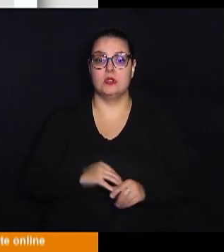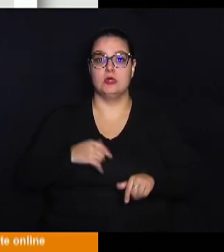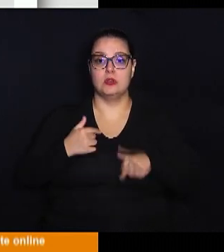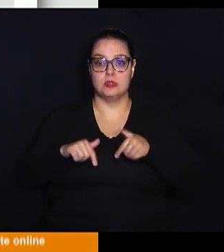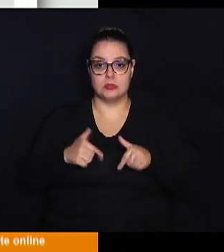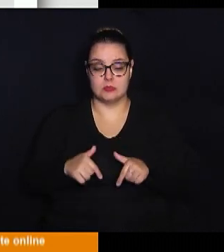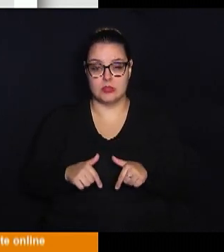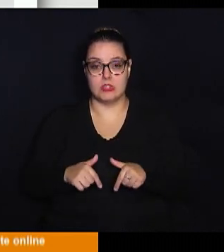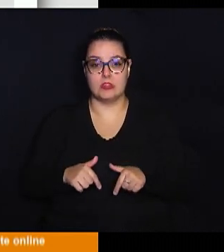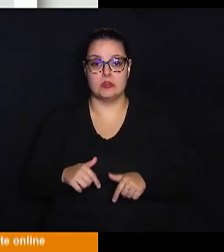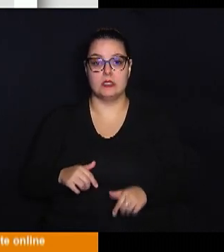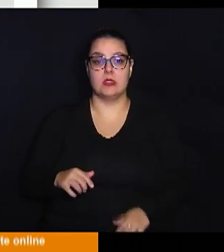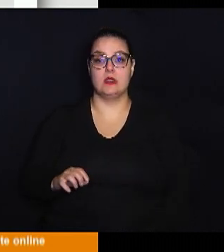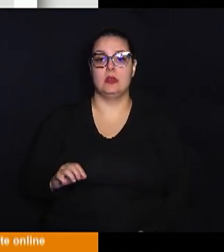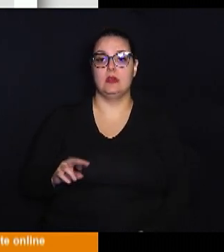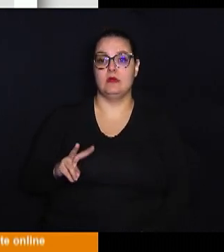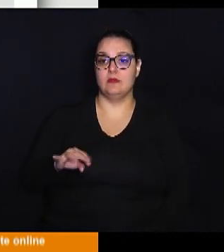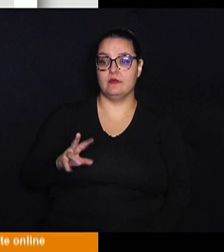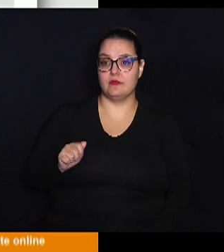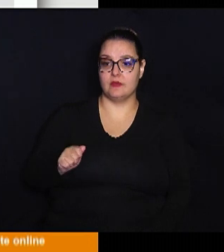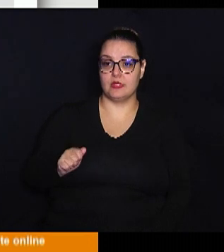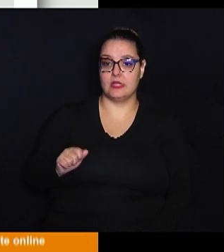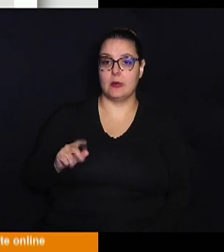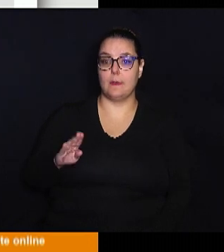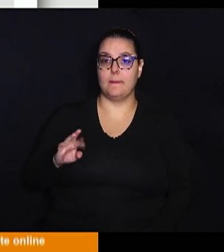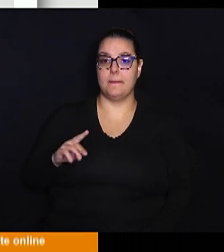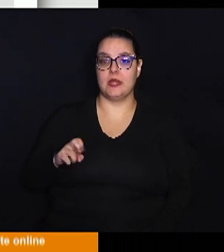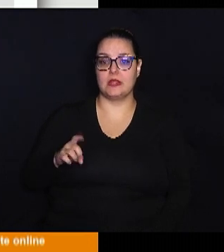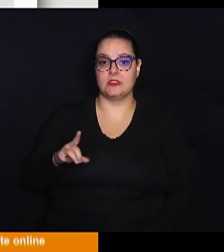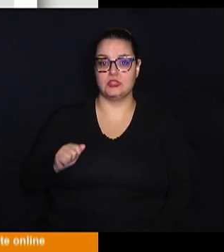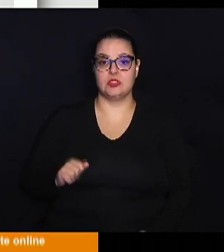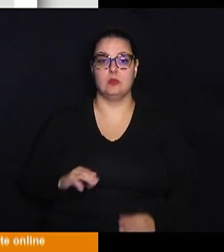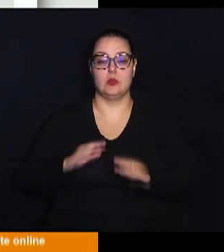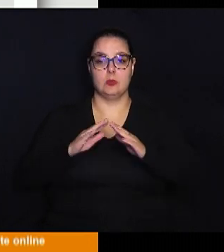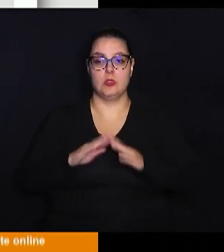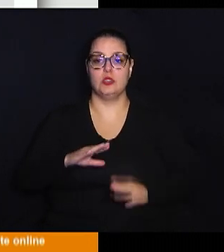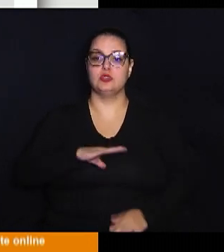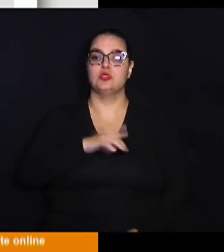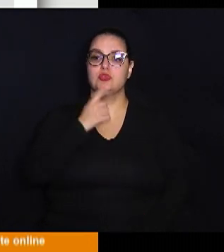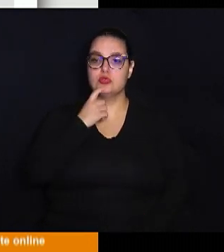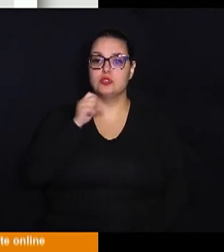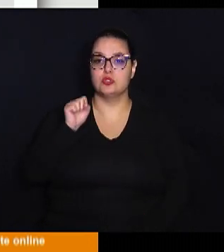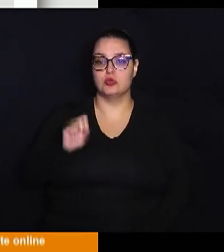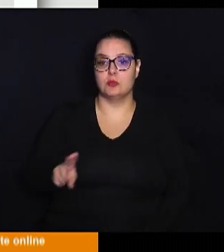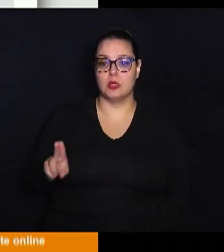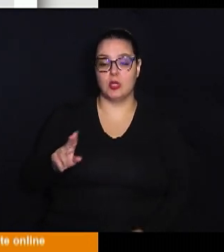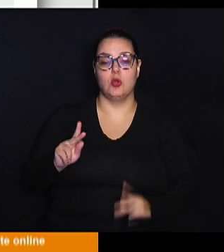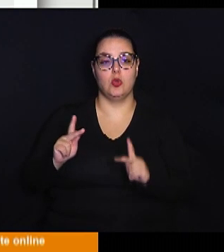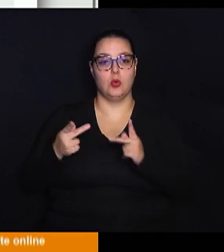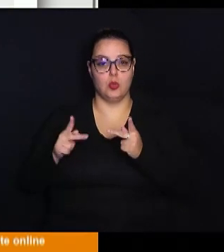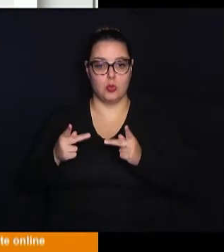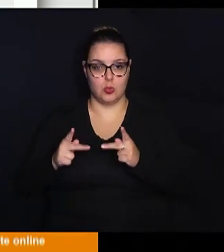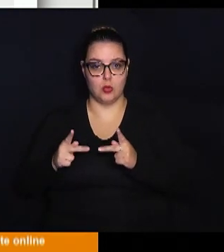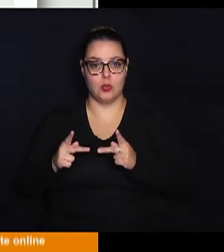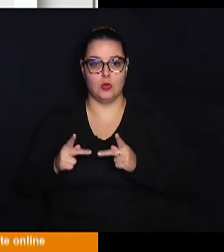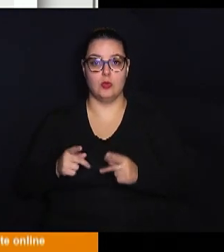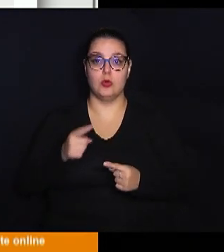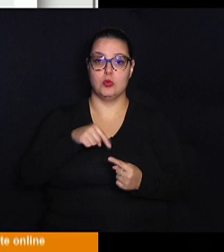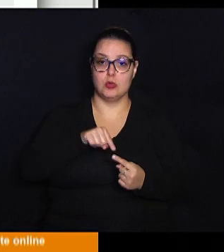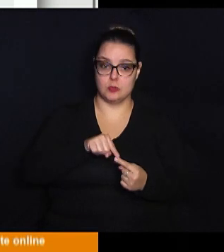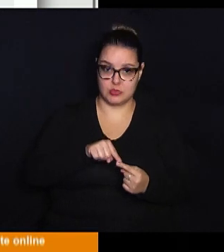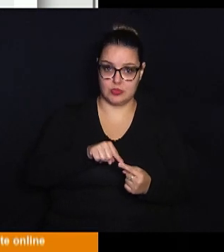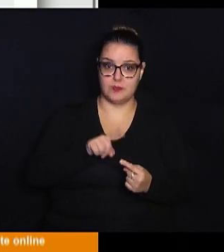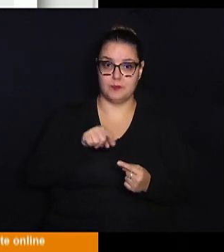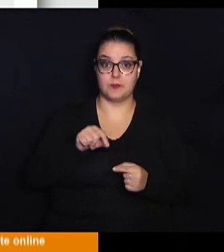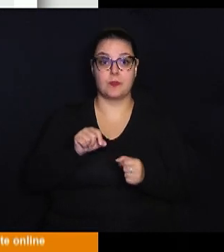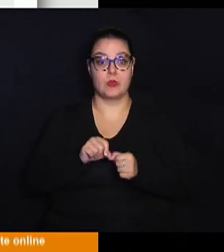Brandina atendente de lanchonete para adores de Campinas Sumaré Ortolândia o objetivo é